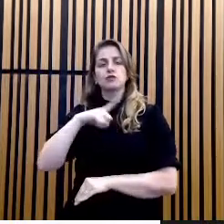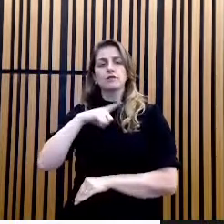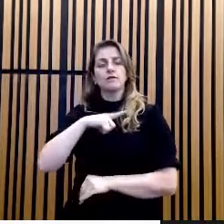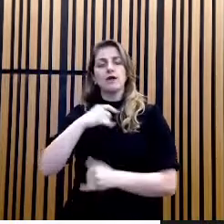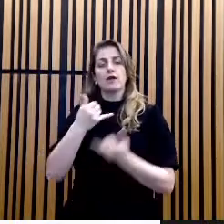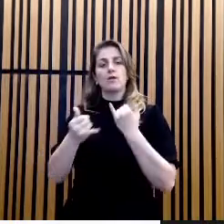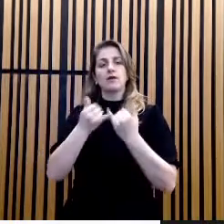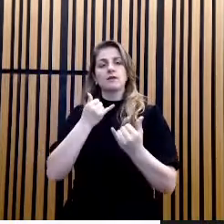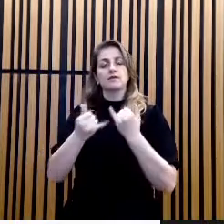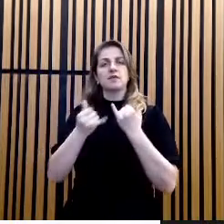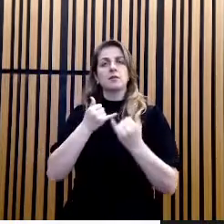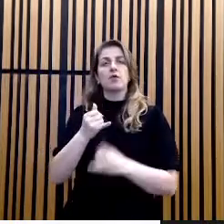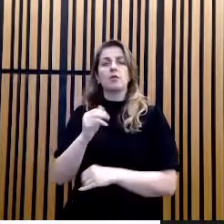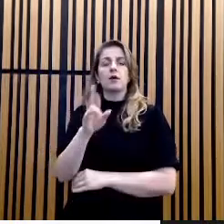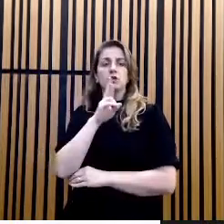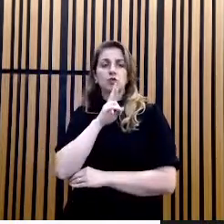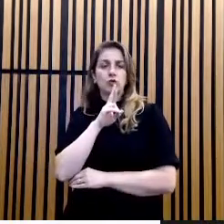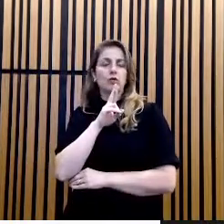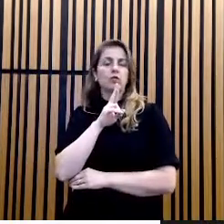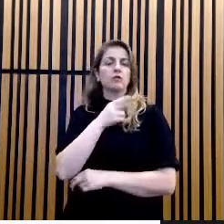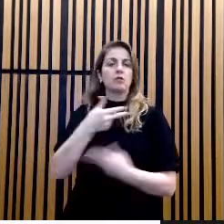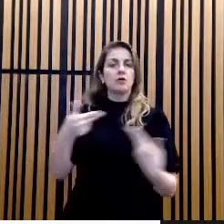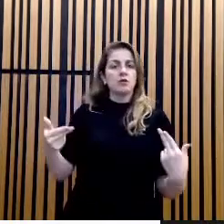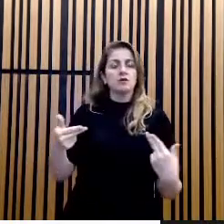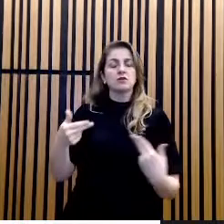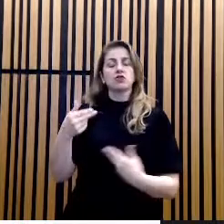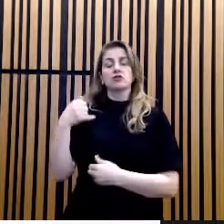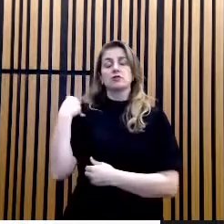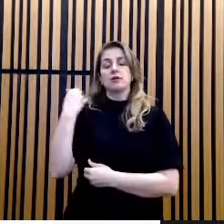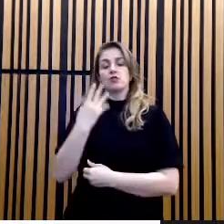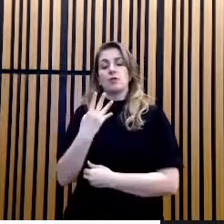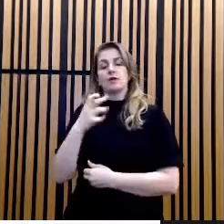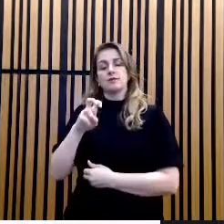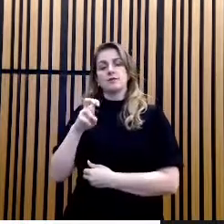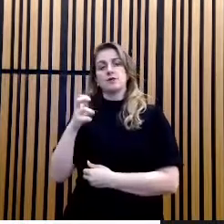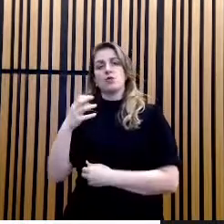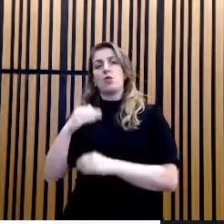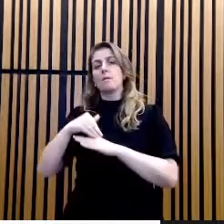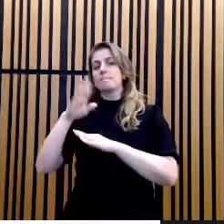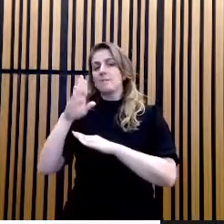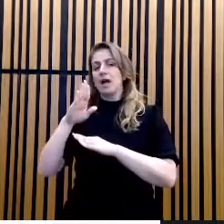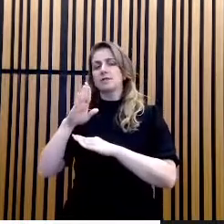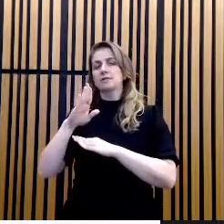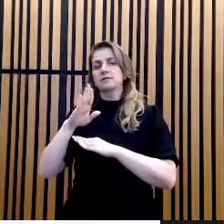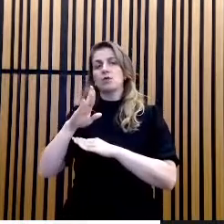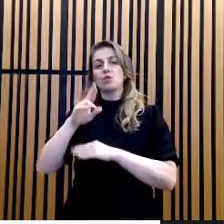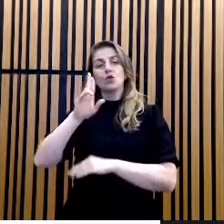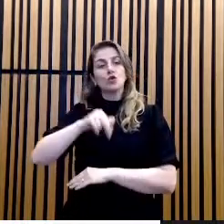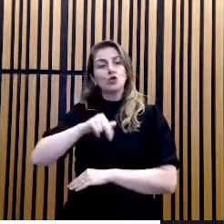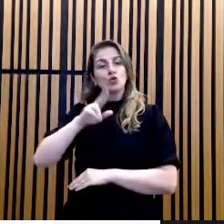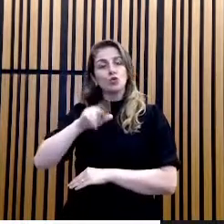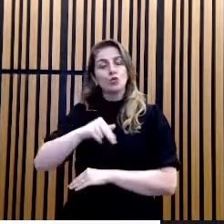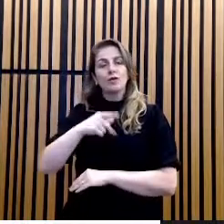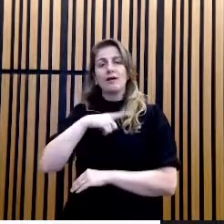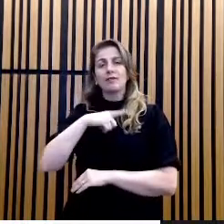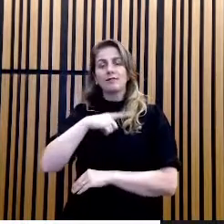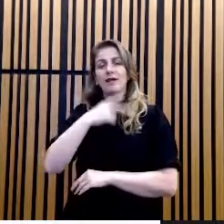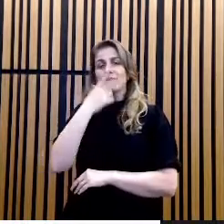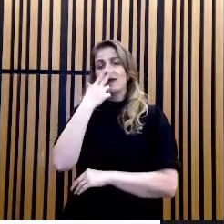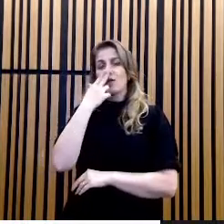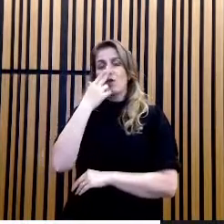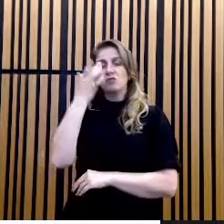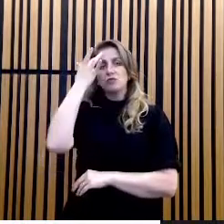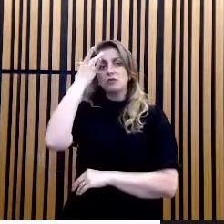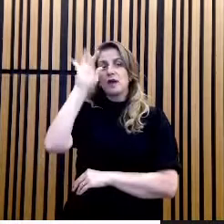público 45, 50 mais. Tá? Então, as agências de publicidade nem são briefadas para falar